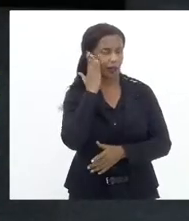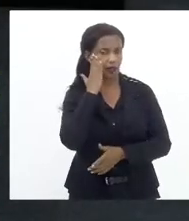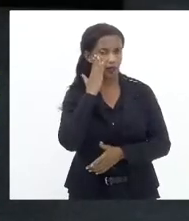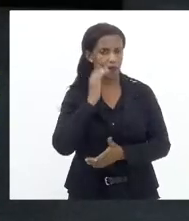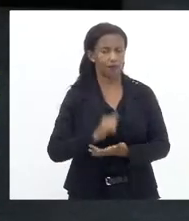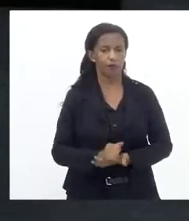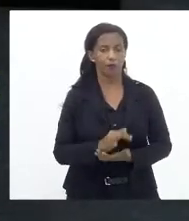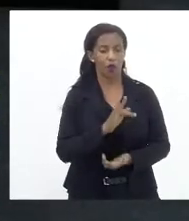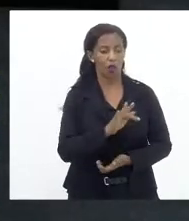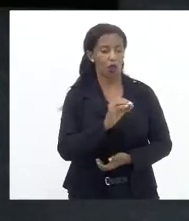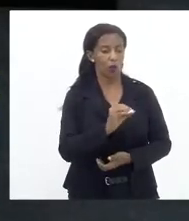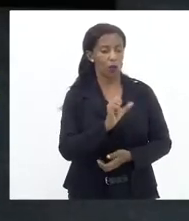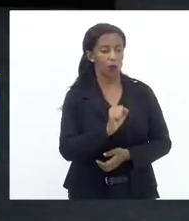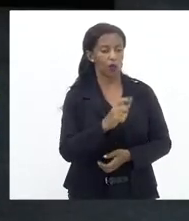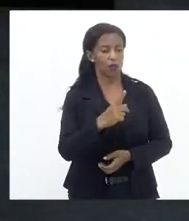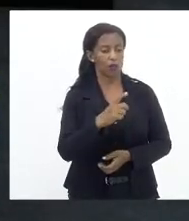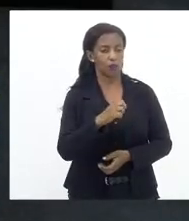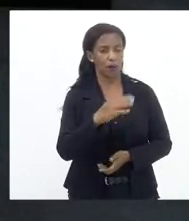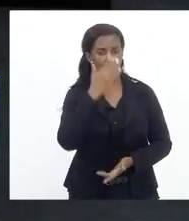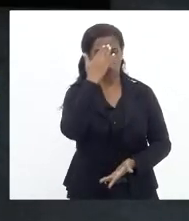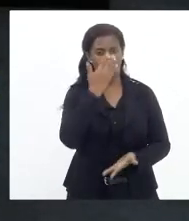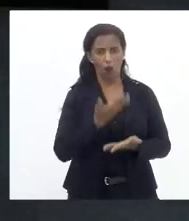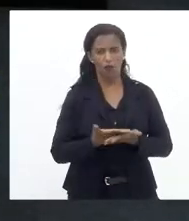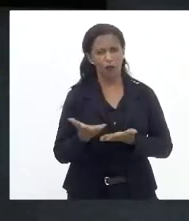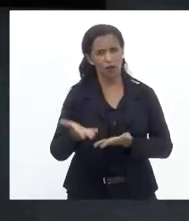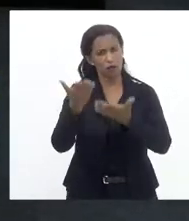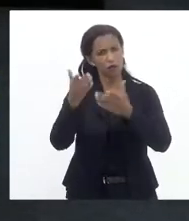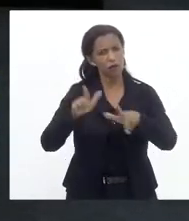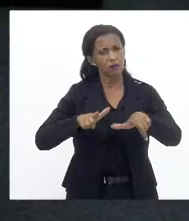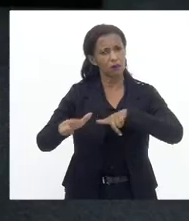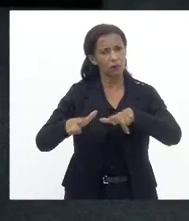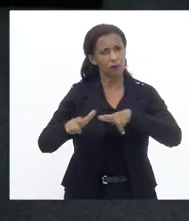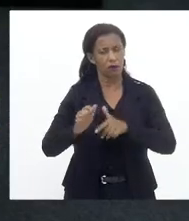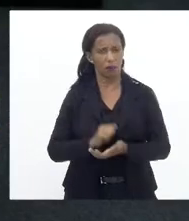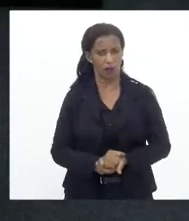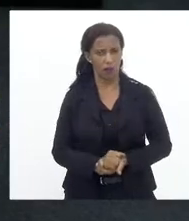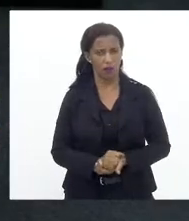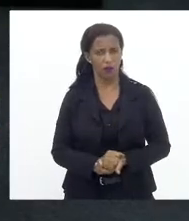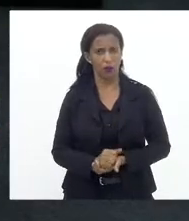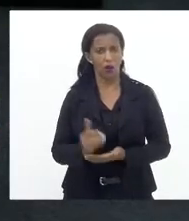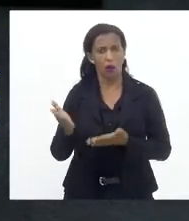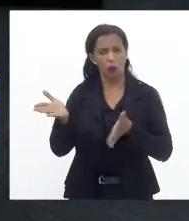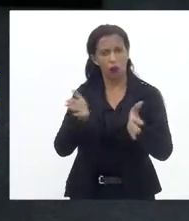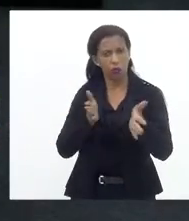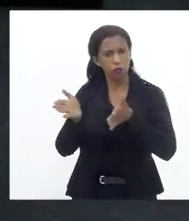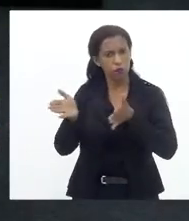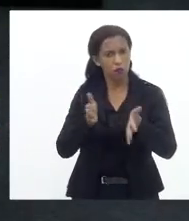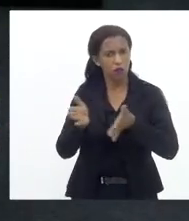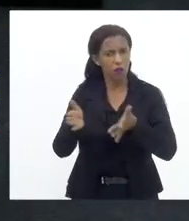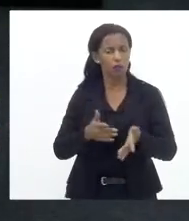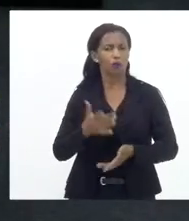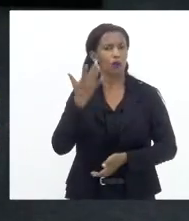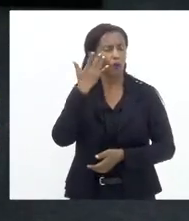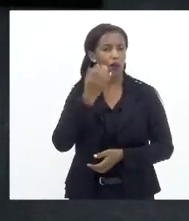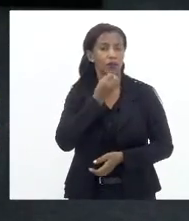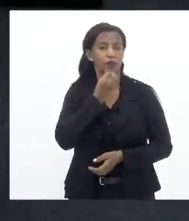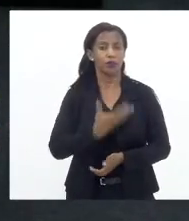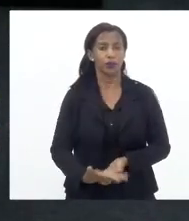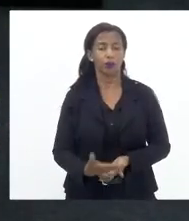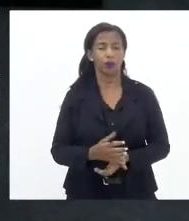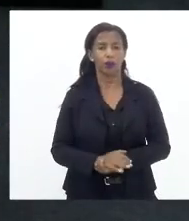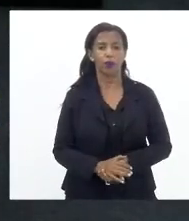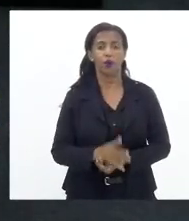não forte perdido a confiança e referência em vossa excelência como interlocutor quero que dizer isso que acho isso muito positivo